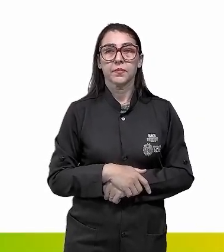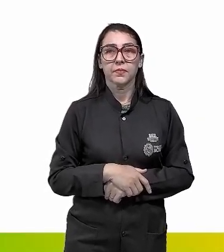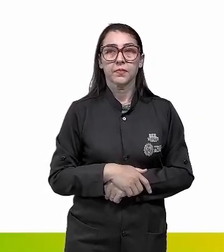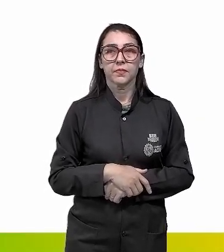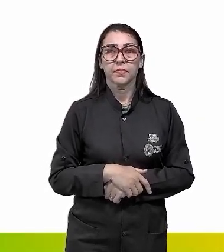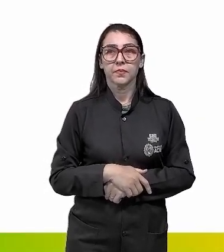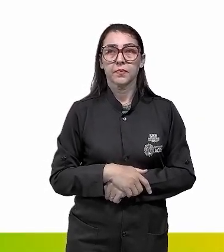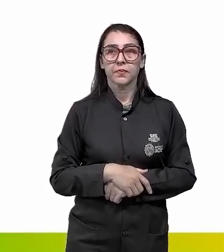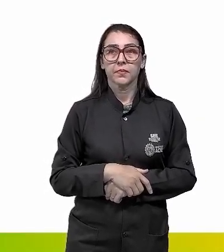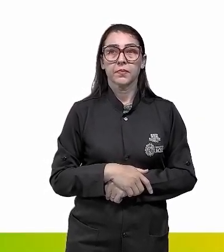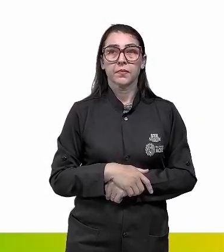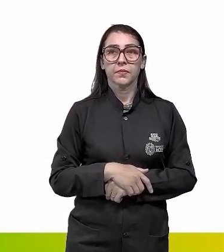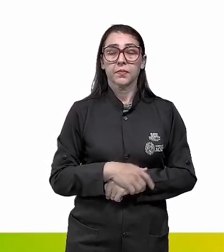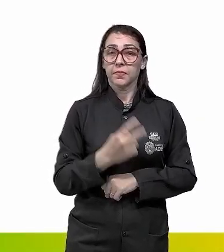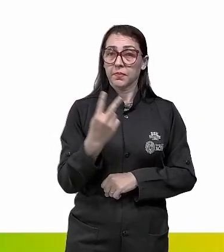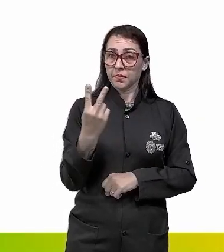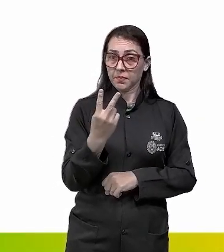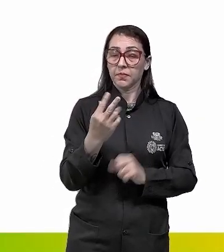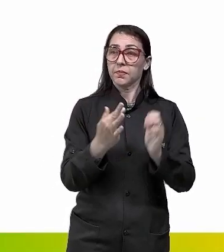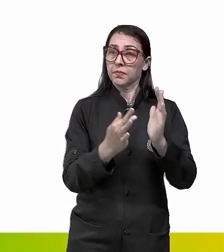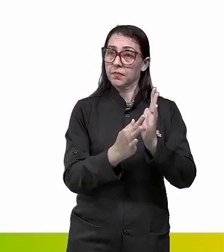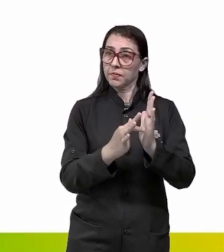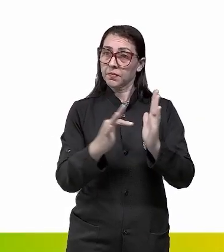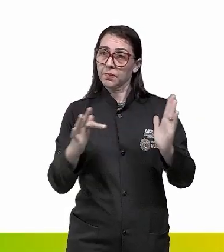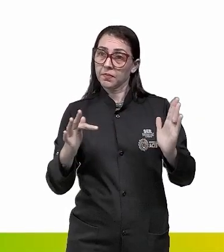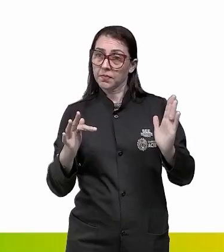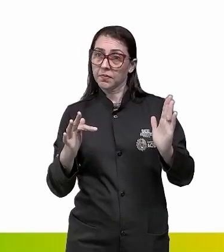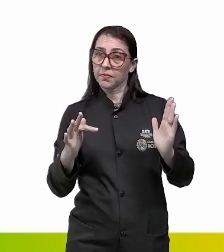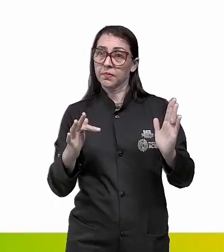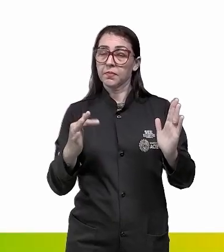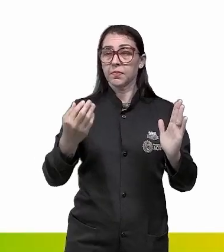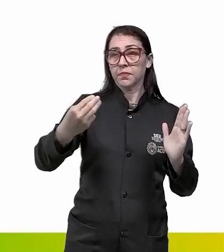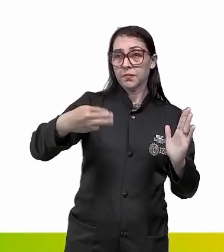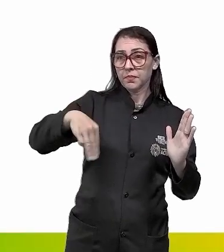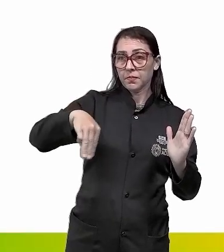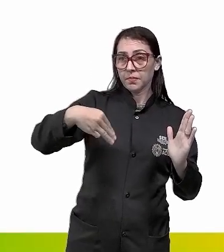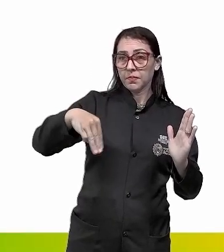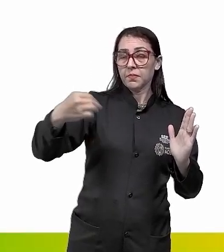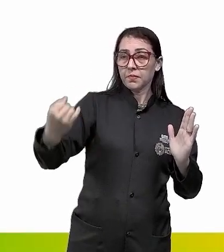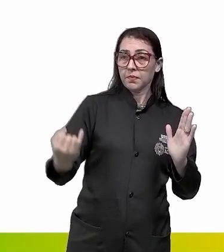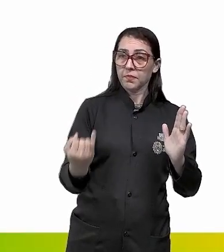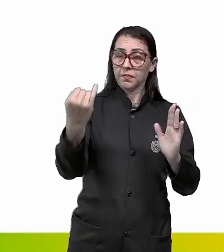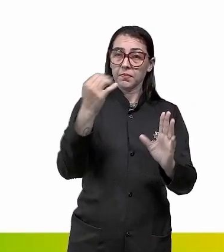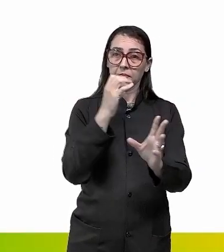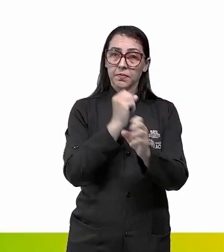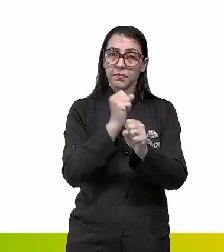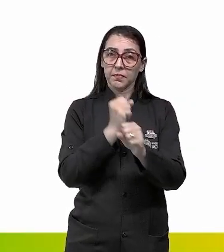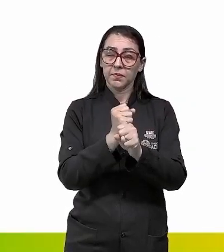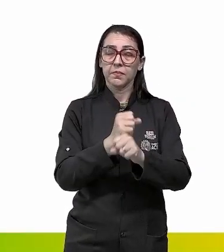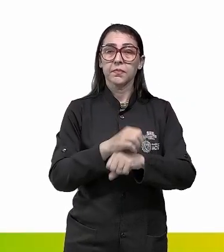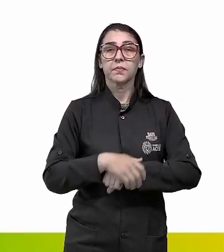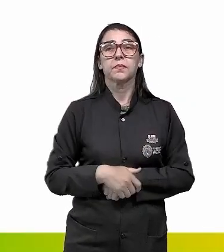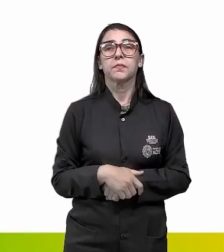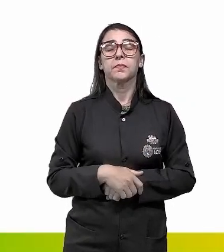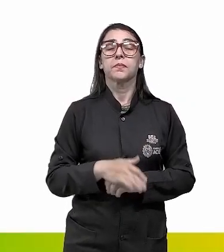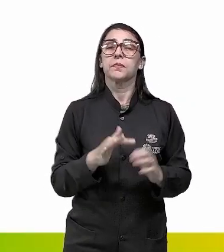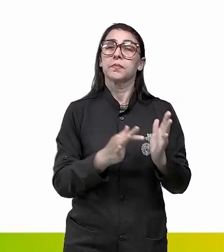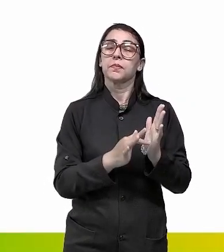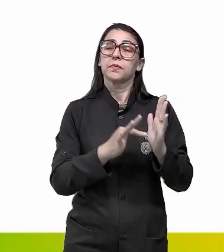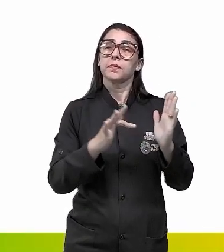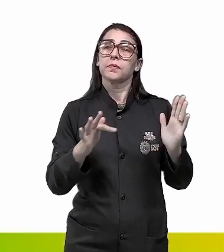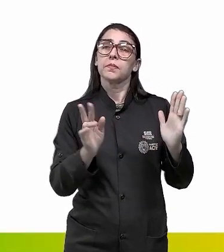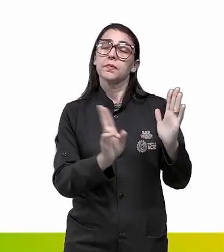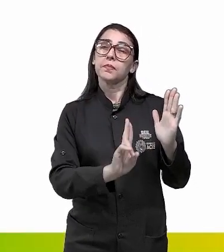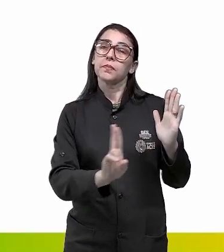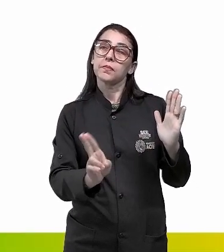Isso aqui são duas funções matemáticas bastante importantes. Essa função, eu vou dar um